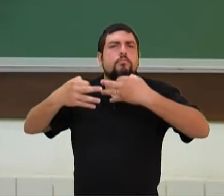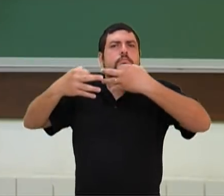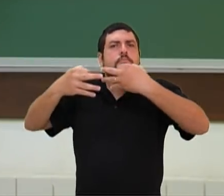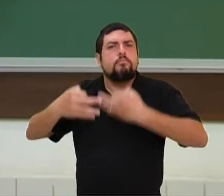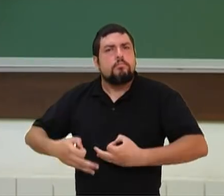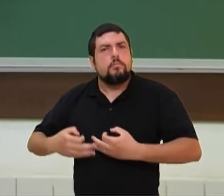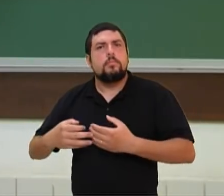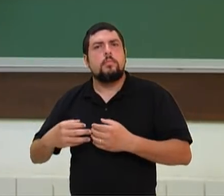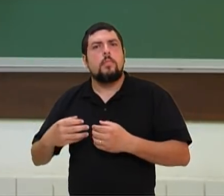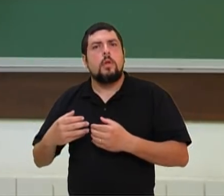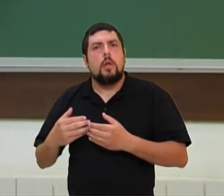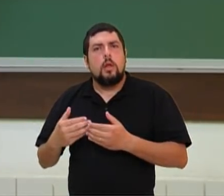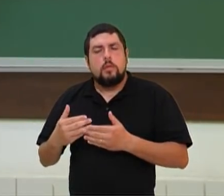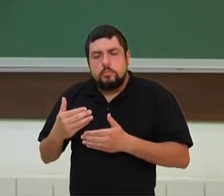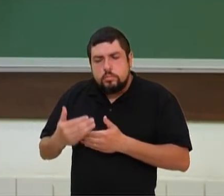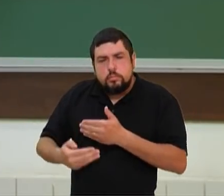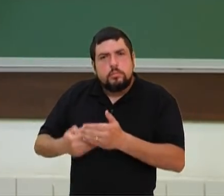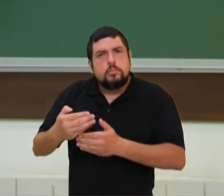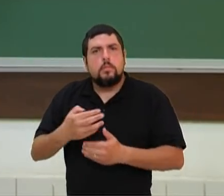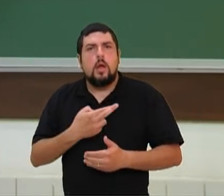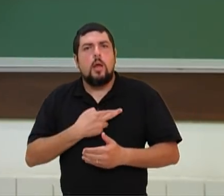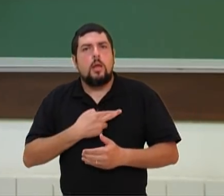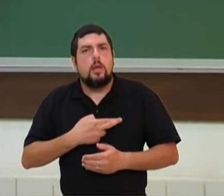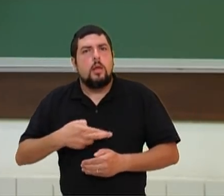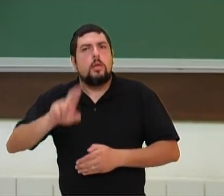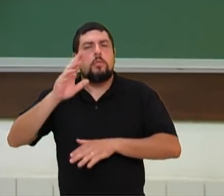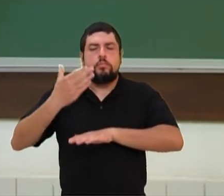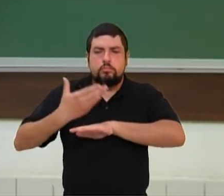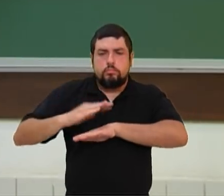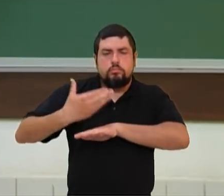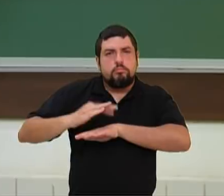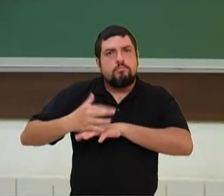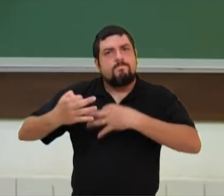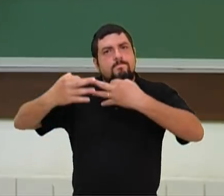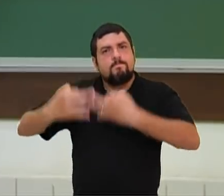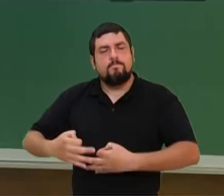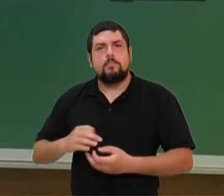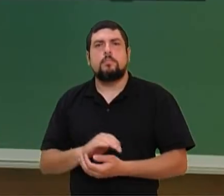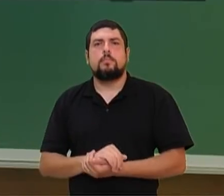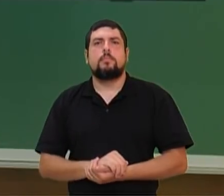fato, certo a sua religiosidade dentro do hinduísmo. Tá?